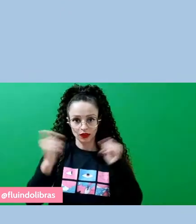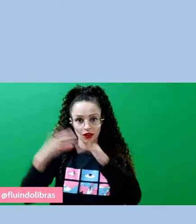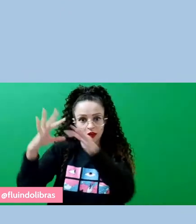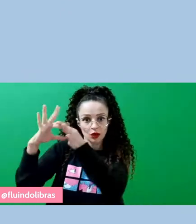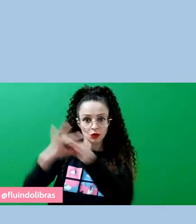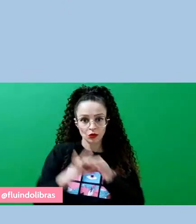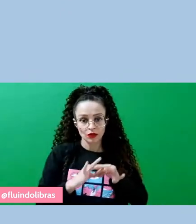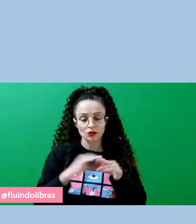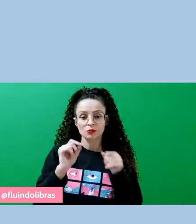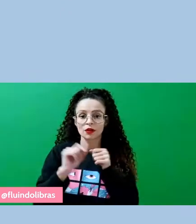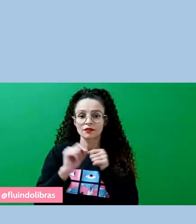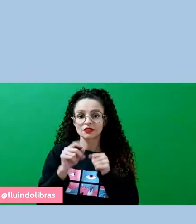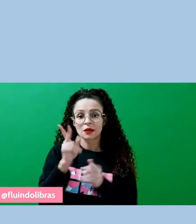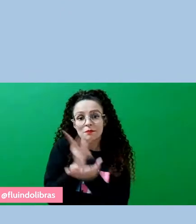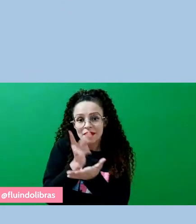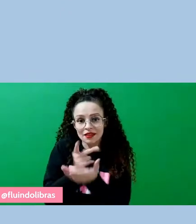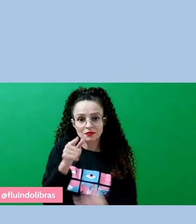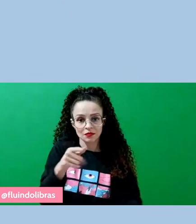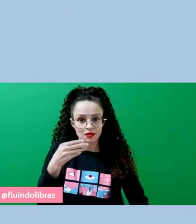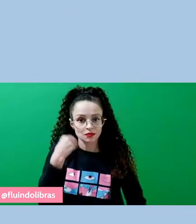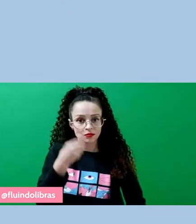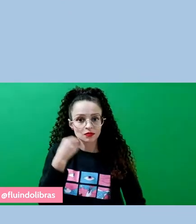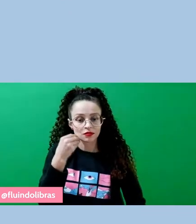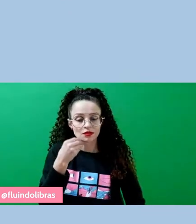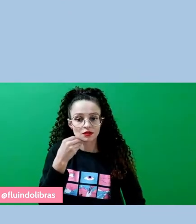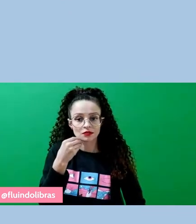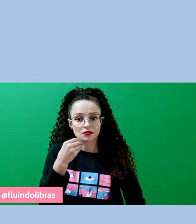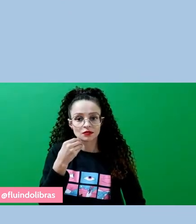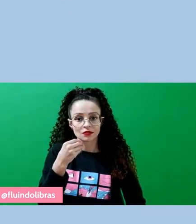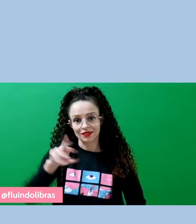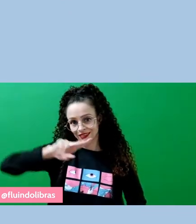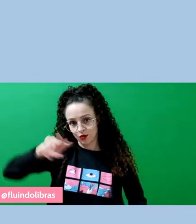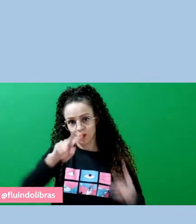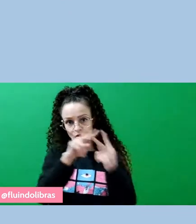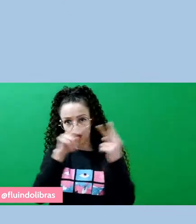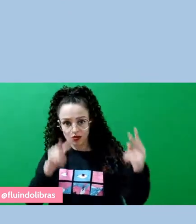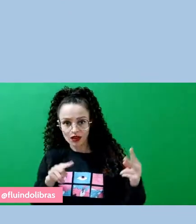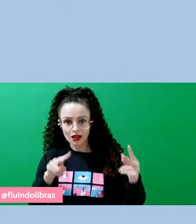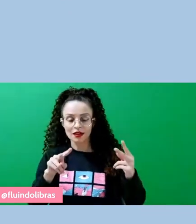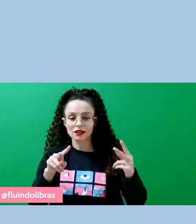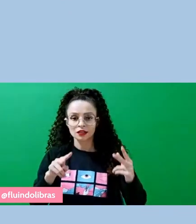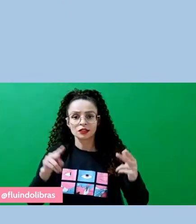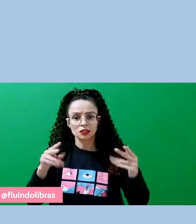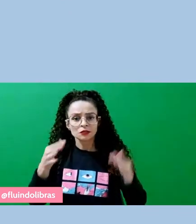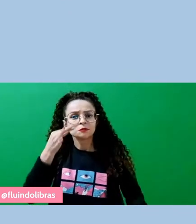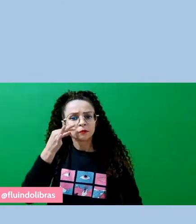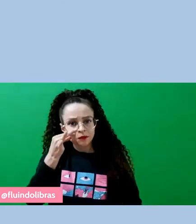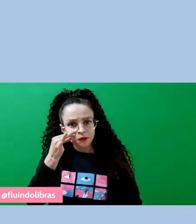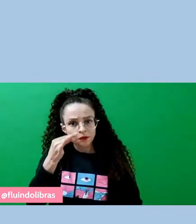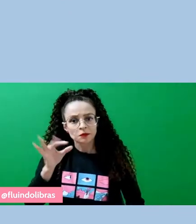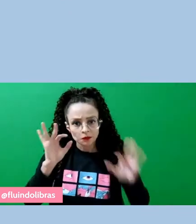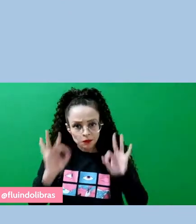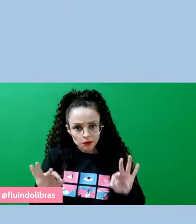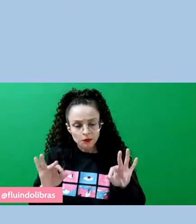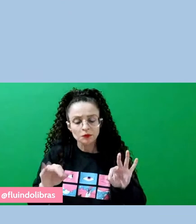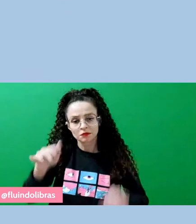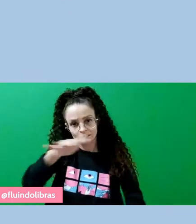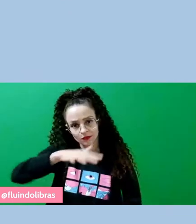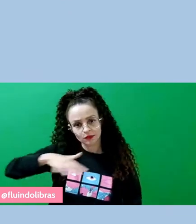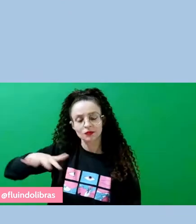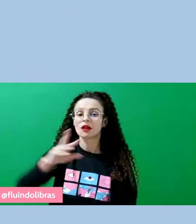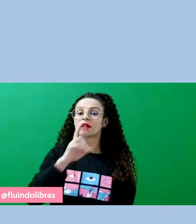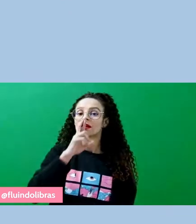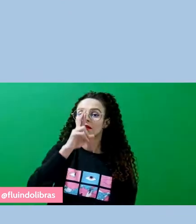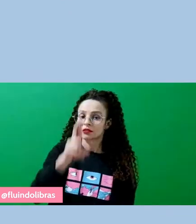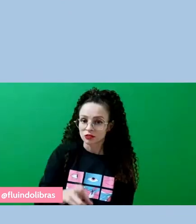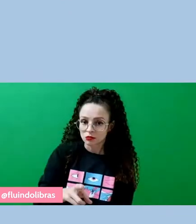para a gente fazer essa experiência não online, né, ou seja, levá-la realmente para o palco ou para algum espaço que seja, a resposta